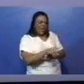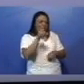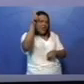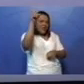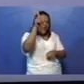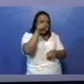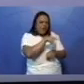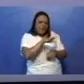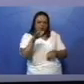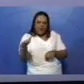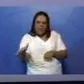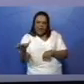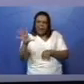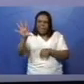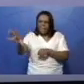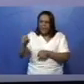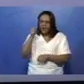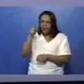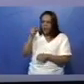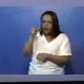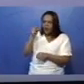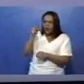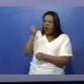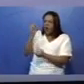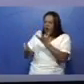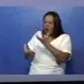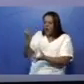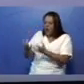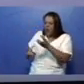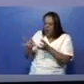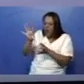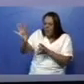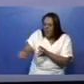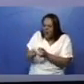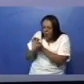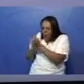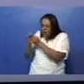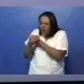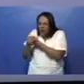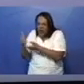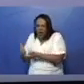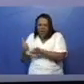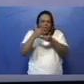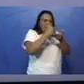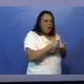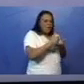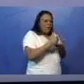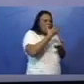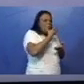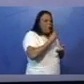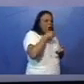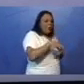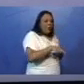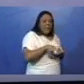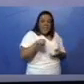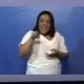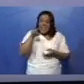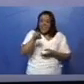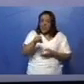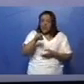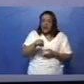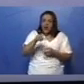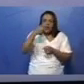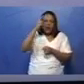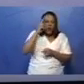roubou das forjas, pegou escondido o fogo para levar para os homens. Só que Zeus ficou sabendo rapidinho disso